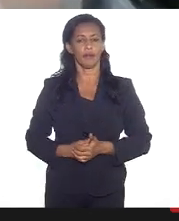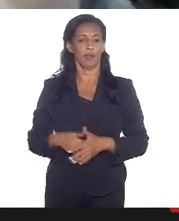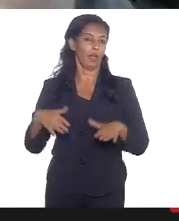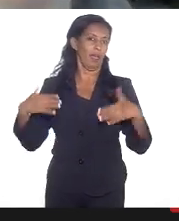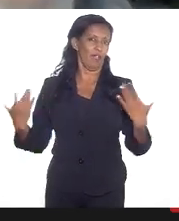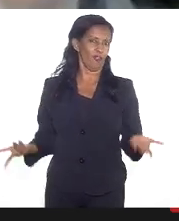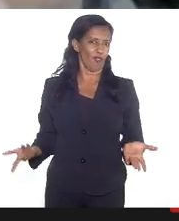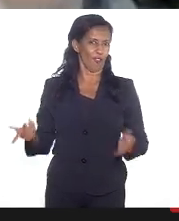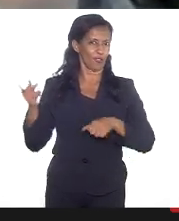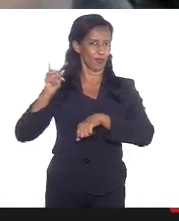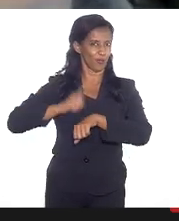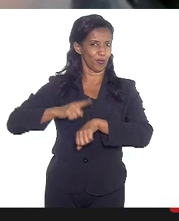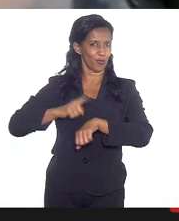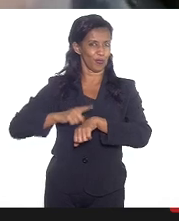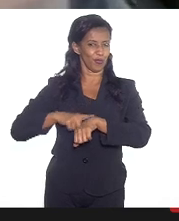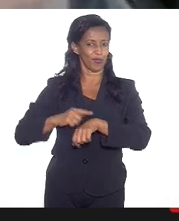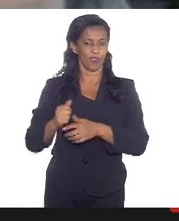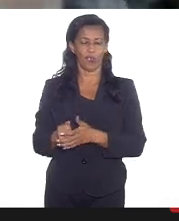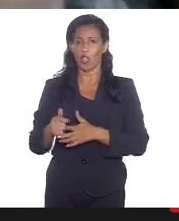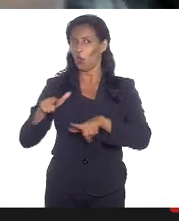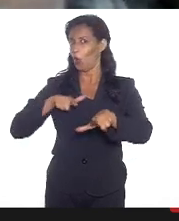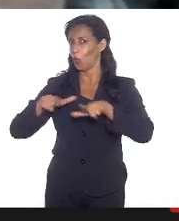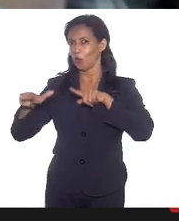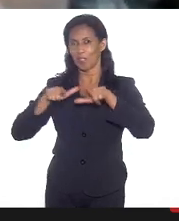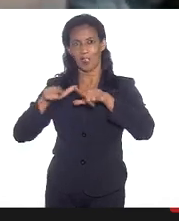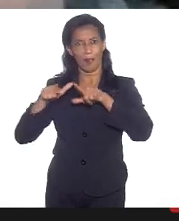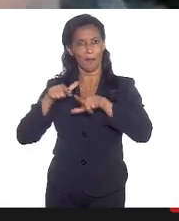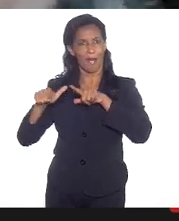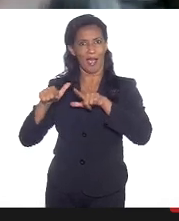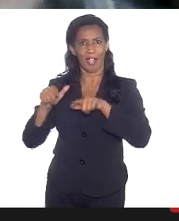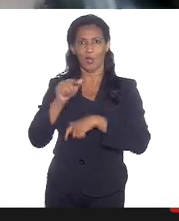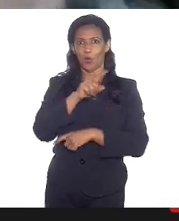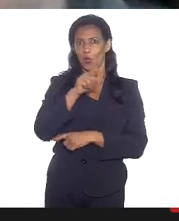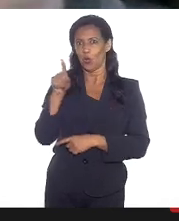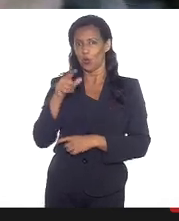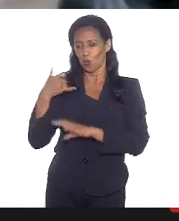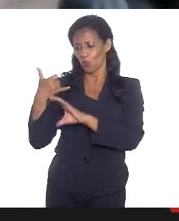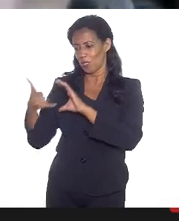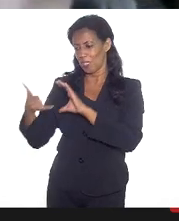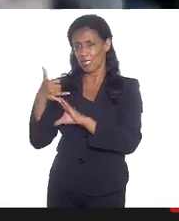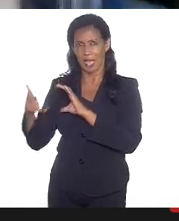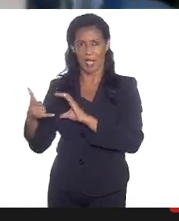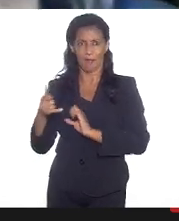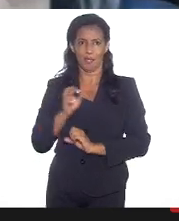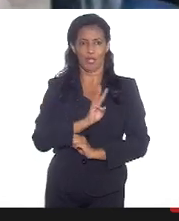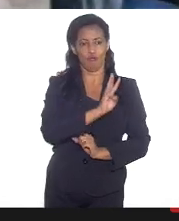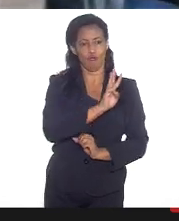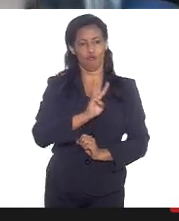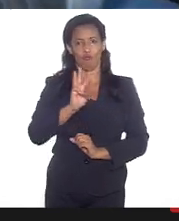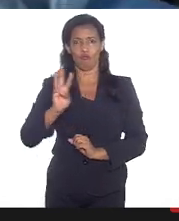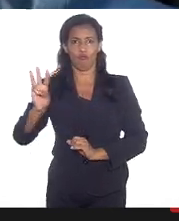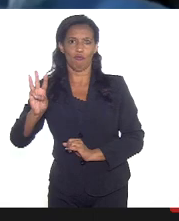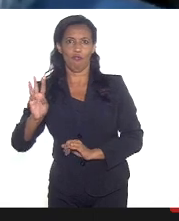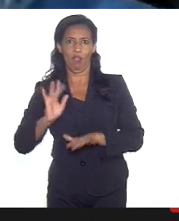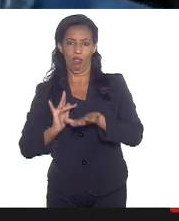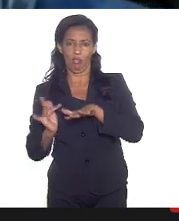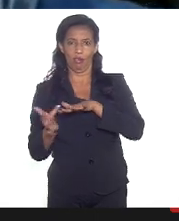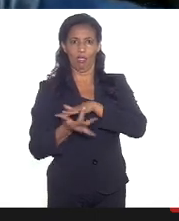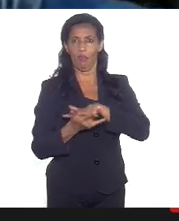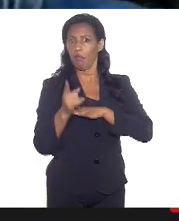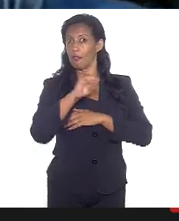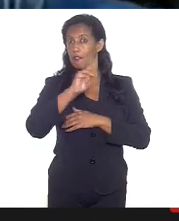uma época que eu não trabalho com e-mail, eu não trabalho com zap, eu pego o telefone e resolvo.